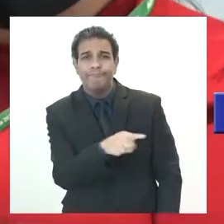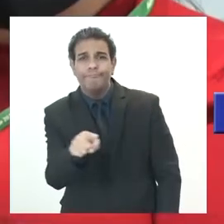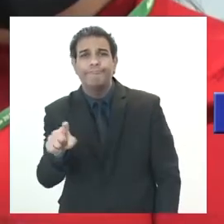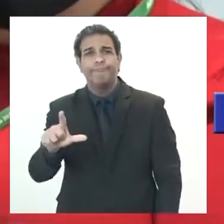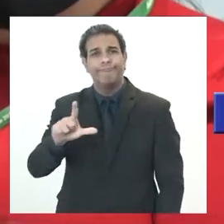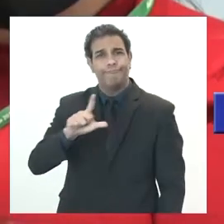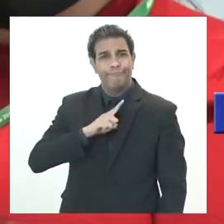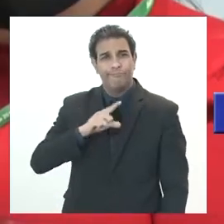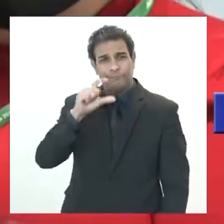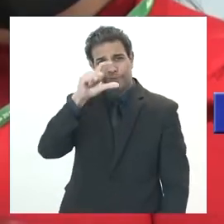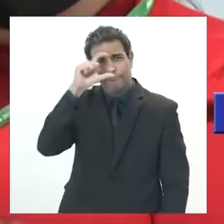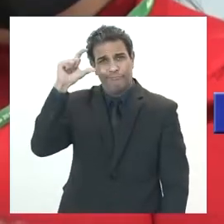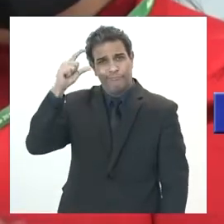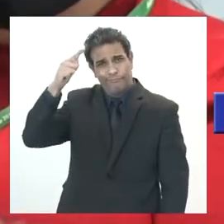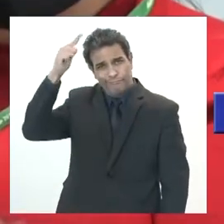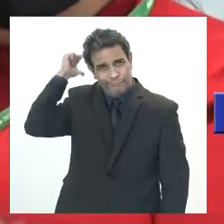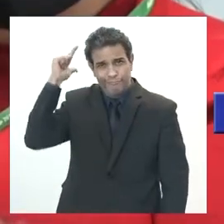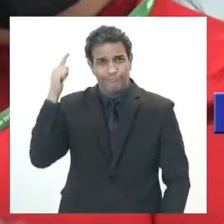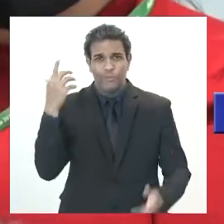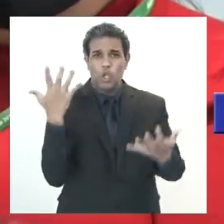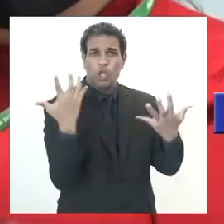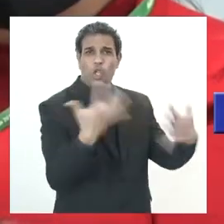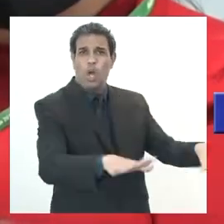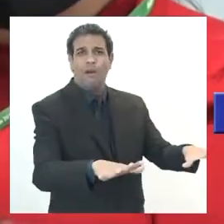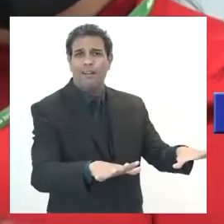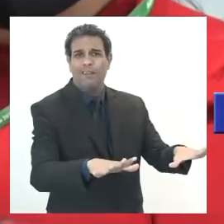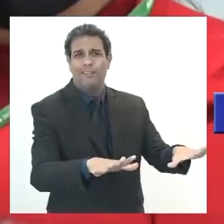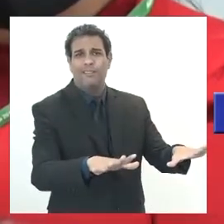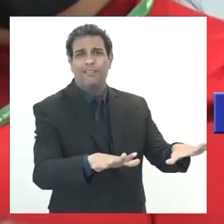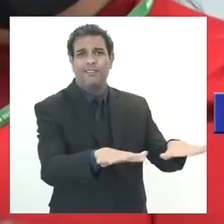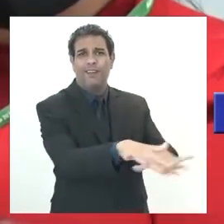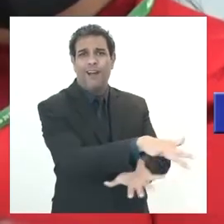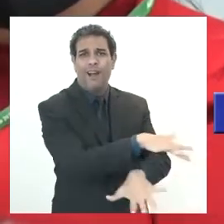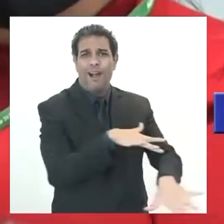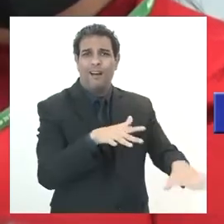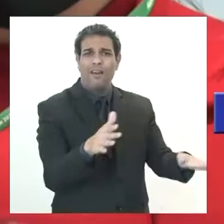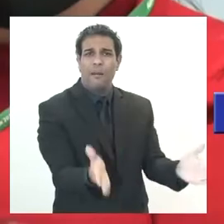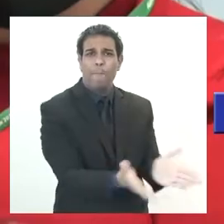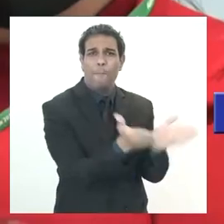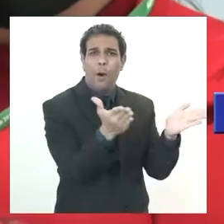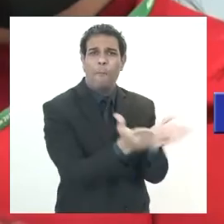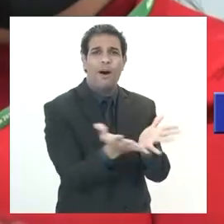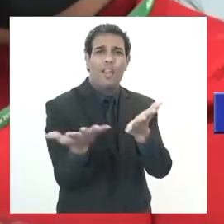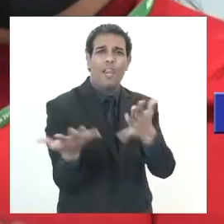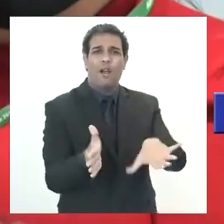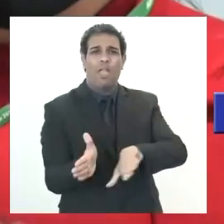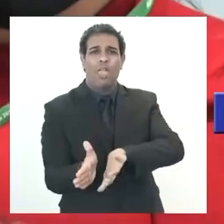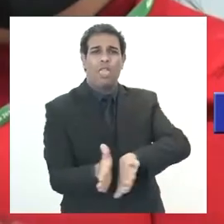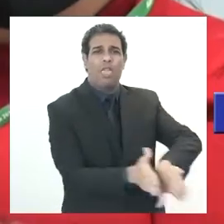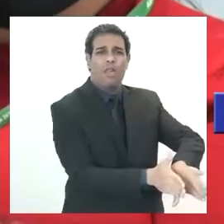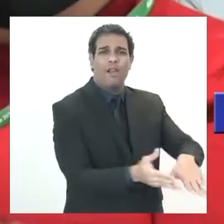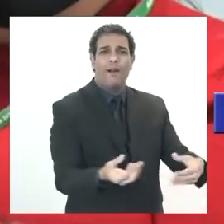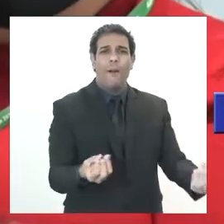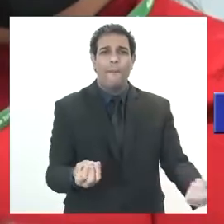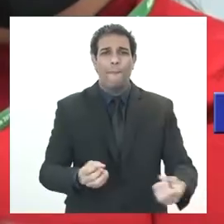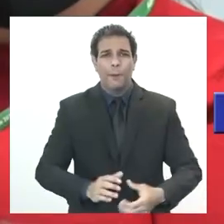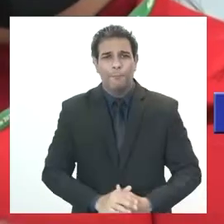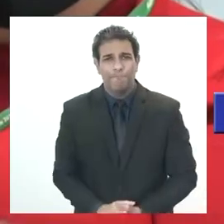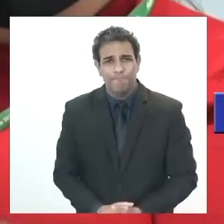seu desprezo não só pelo serviço público mas as pessoas que são excluídas então